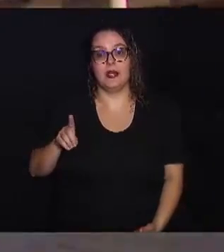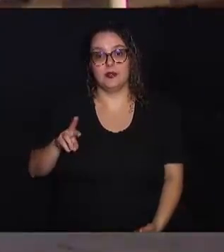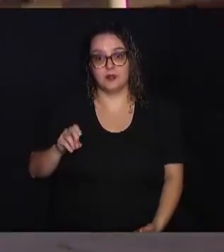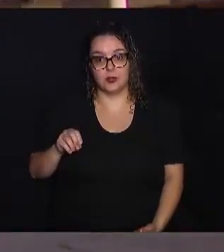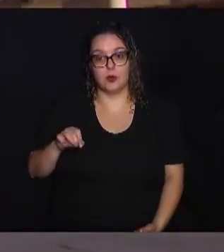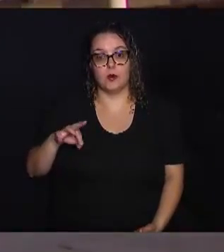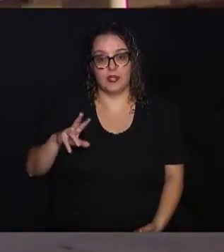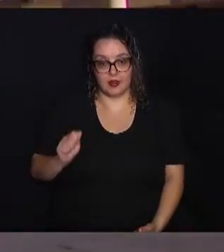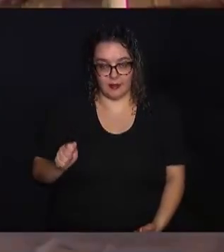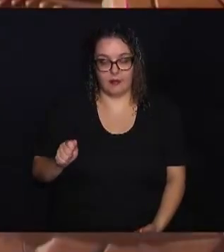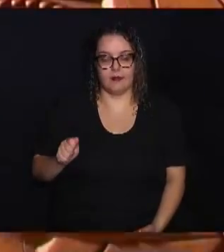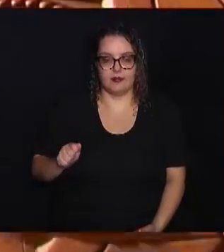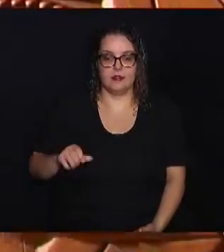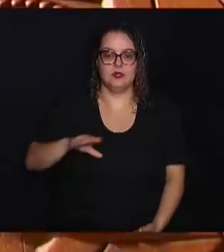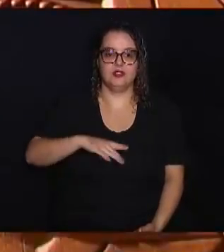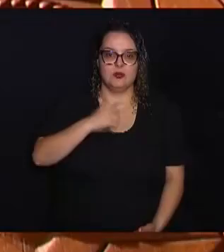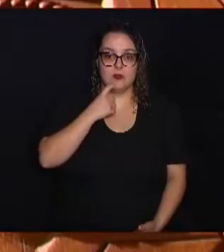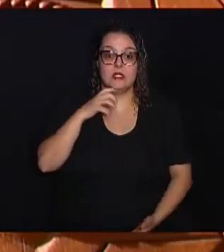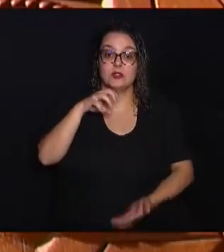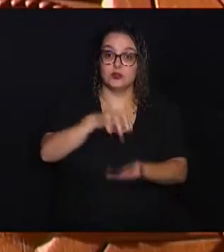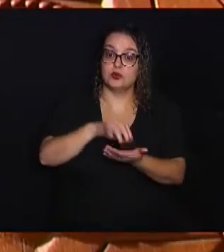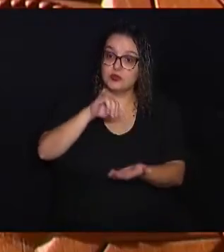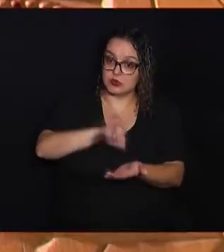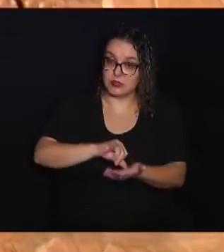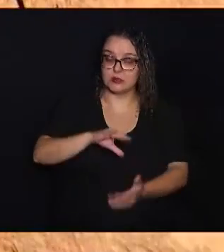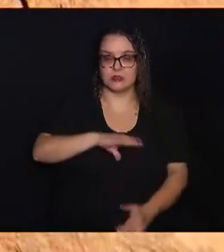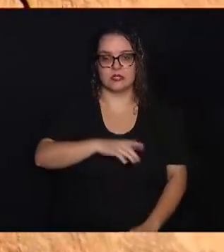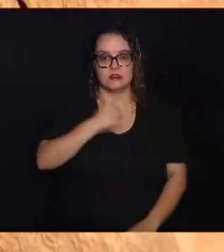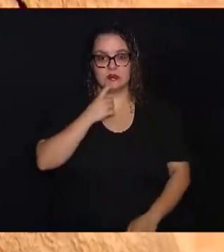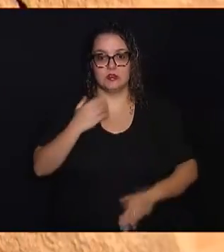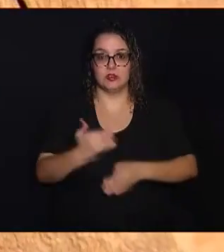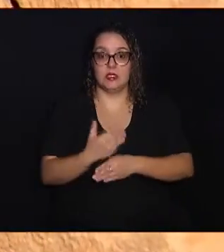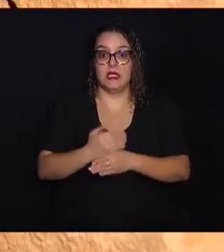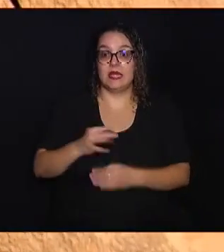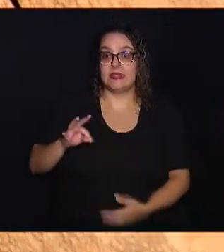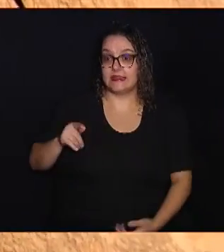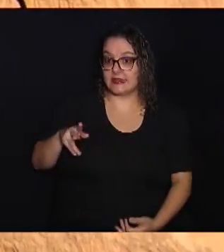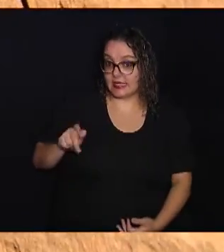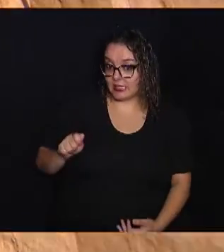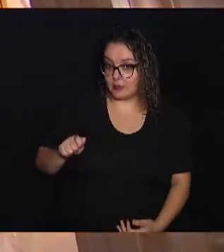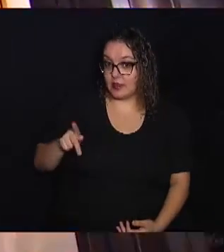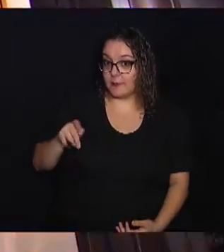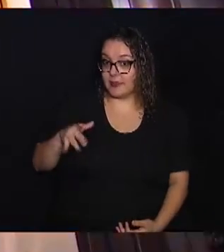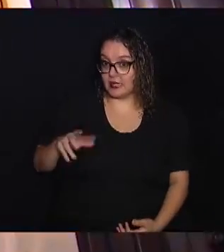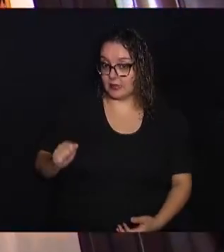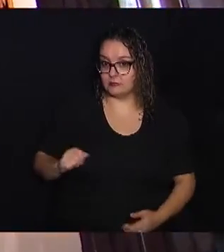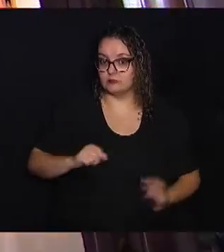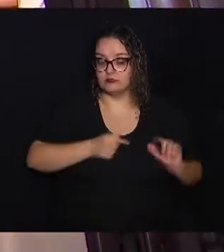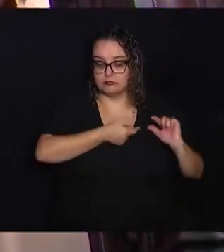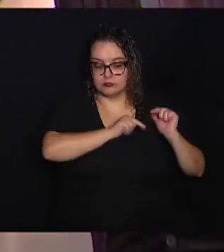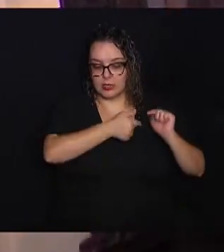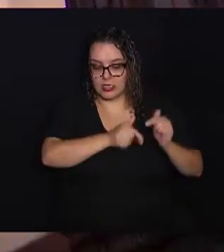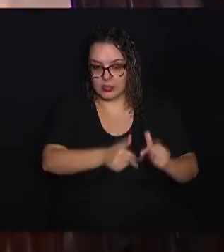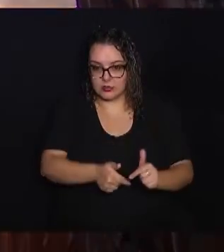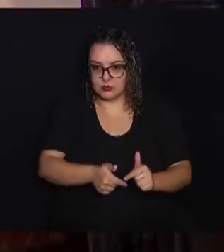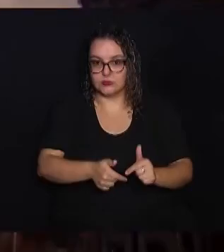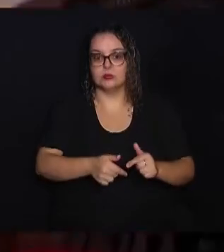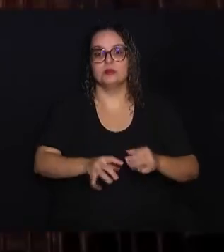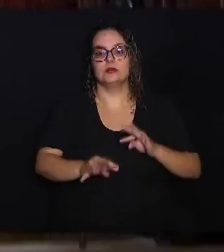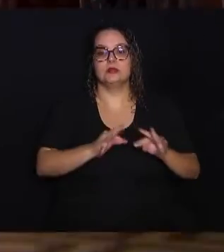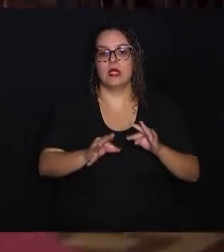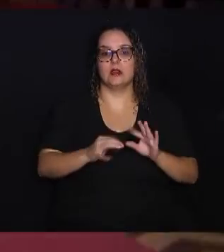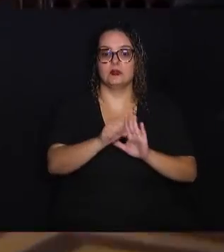no centro da cidade. A catedral foi erguida em taipa de pilão, uma técnica tradicional dominante no